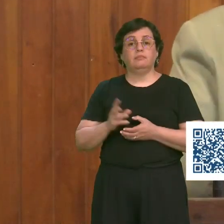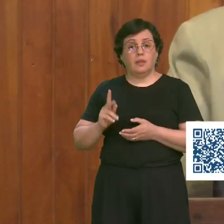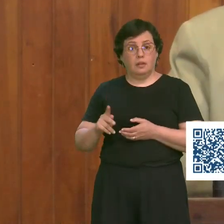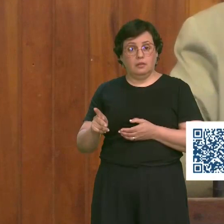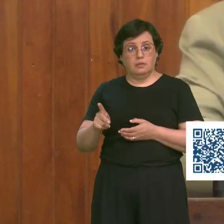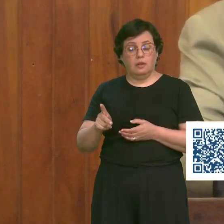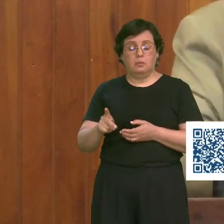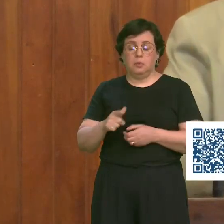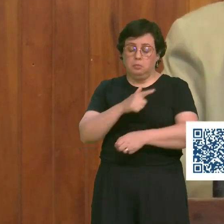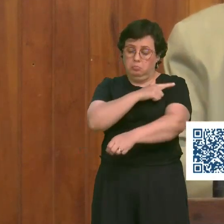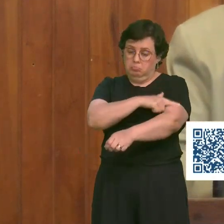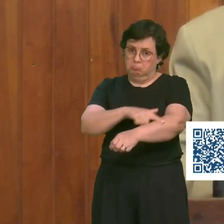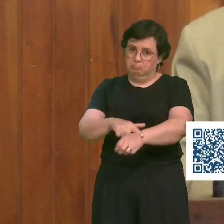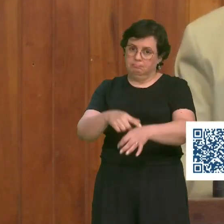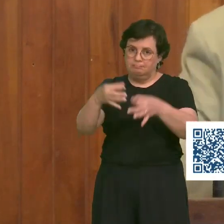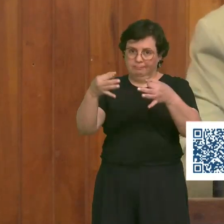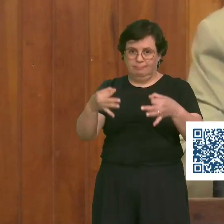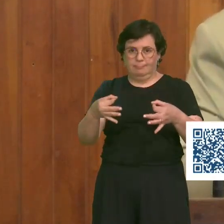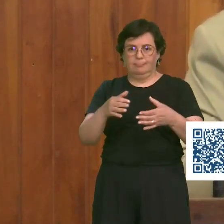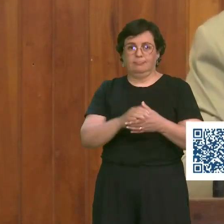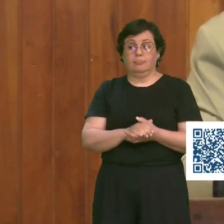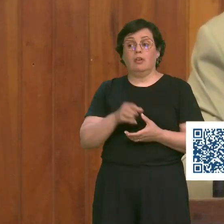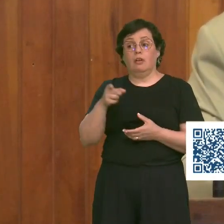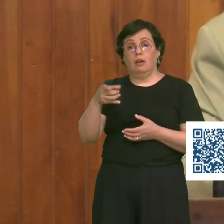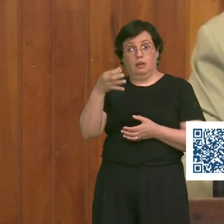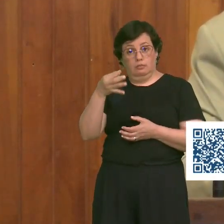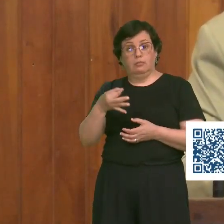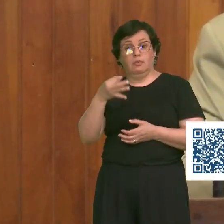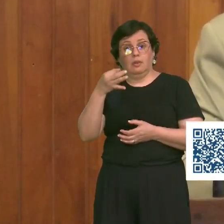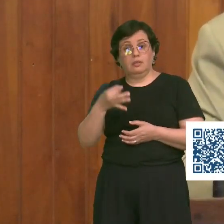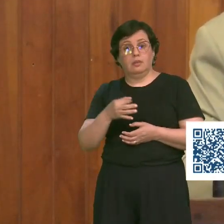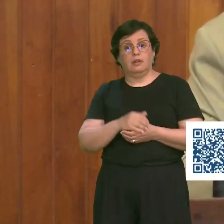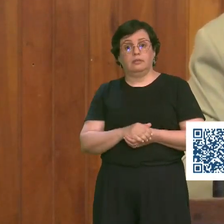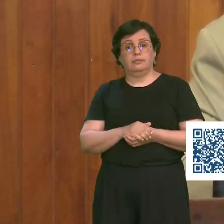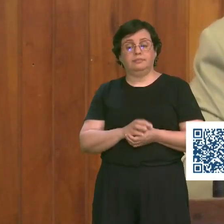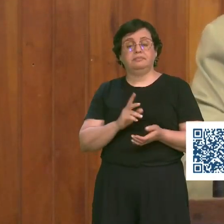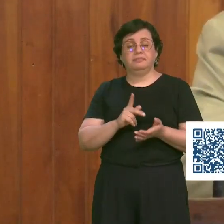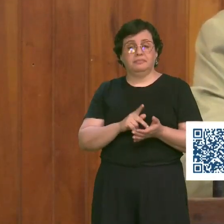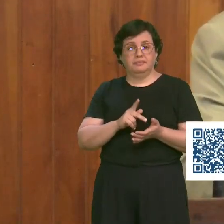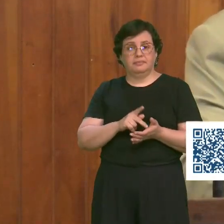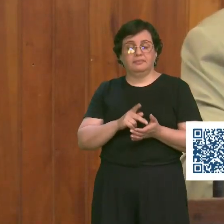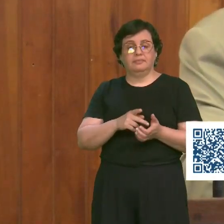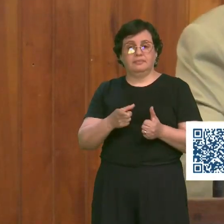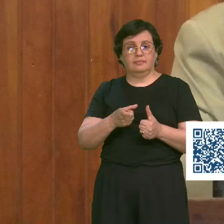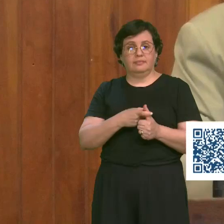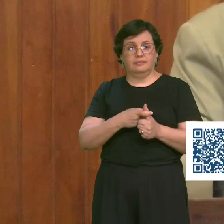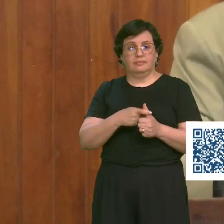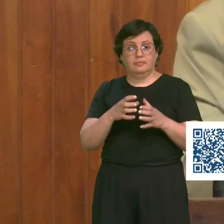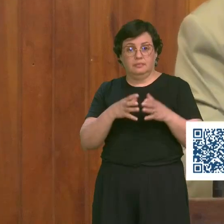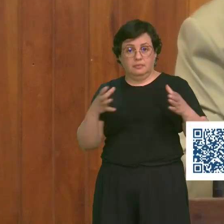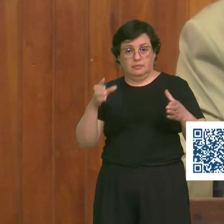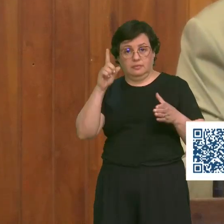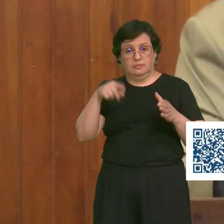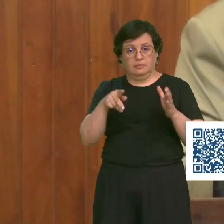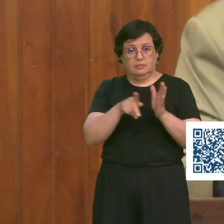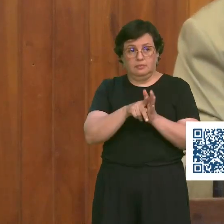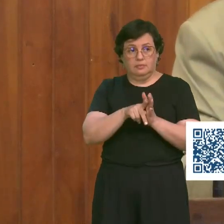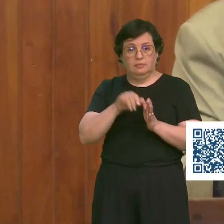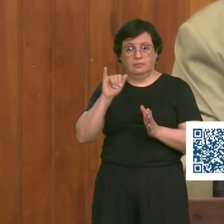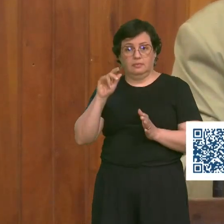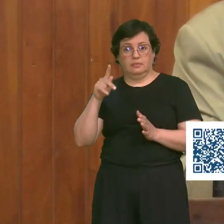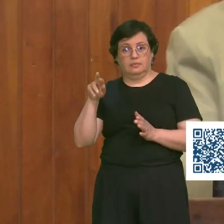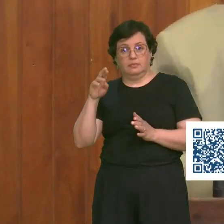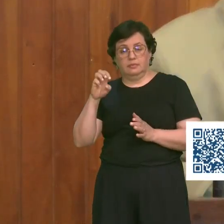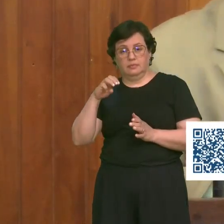cordial educado Cortez ele tem razão realmente o percentual de dívida maior do Ipê mas é do governo